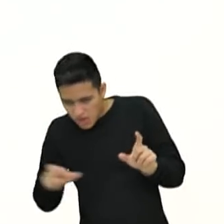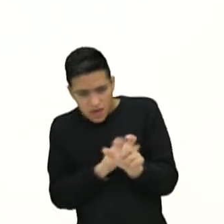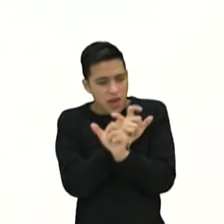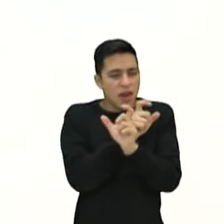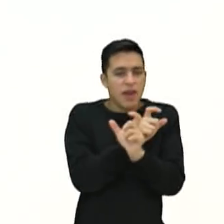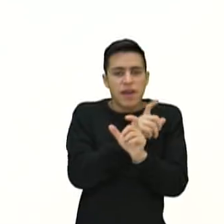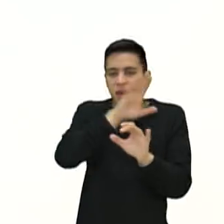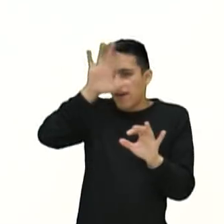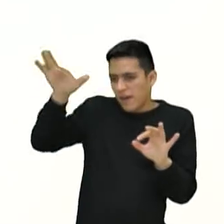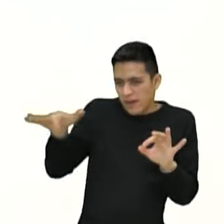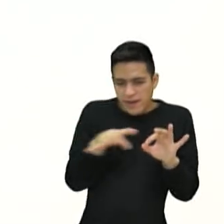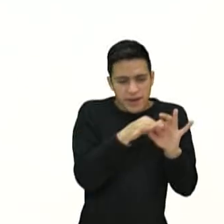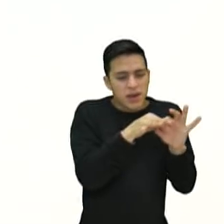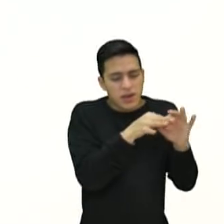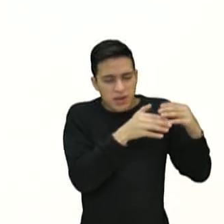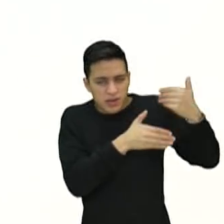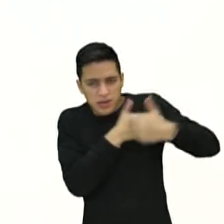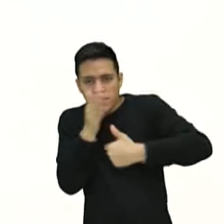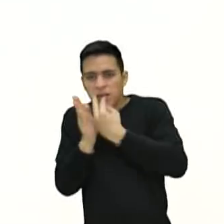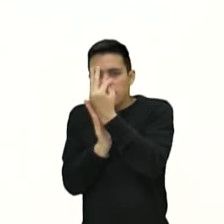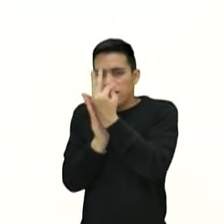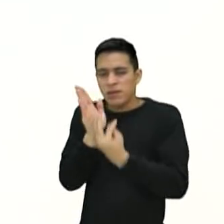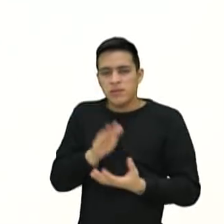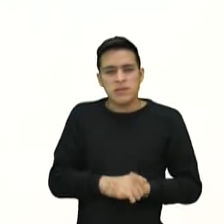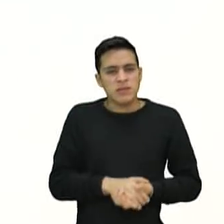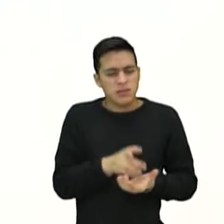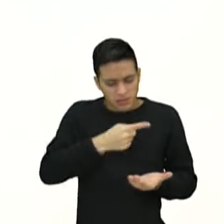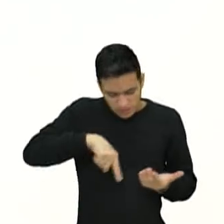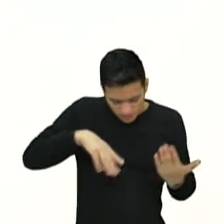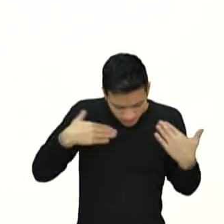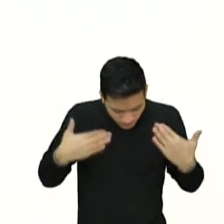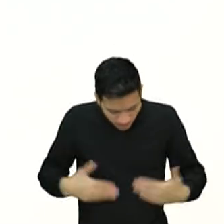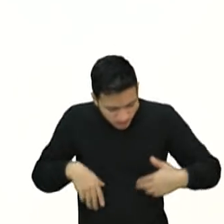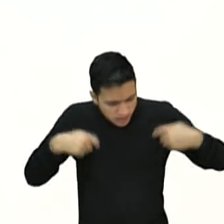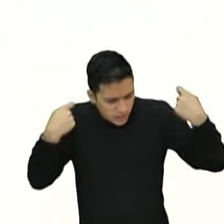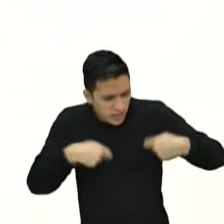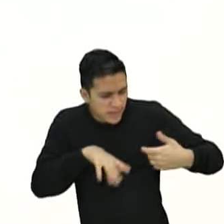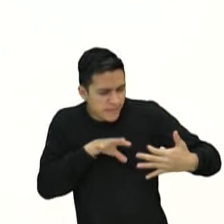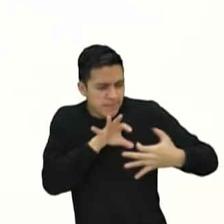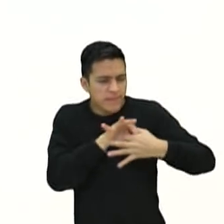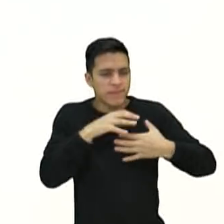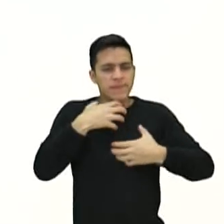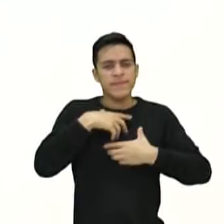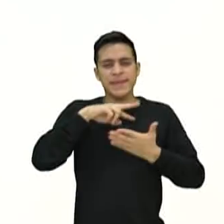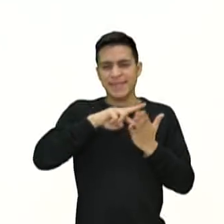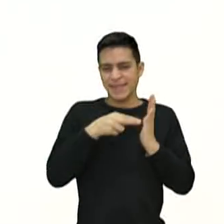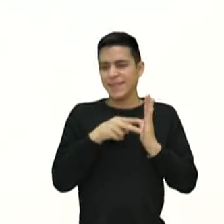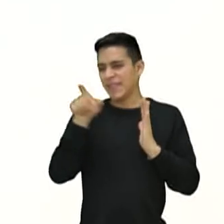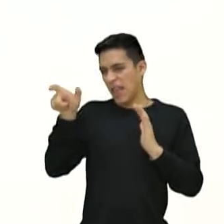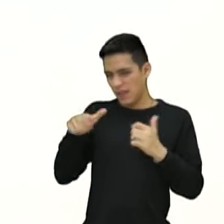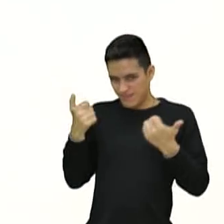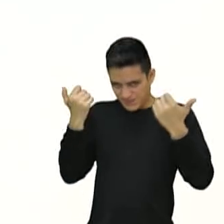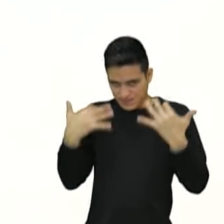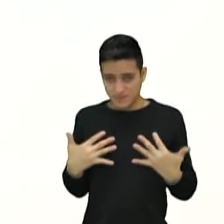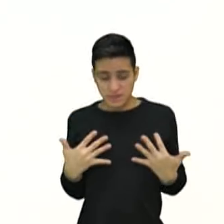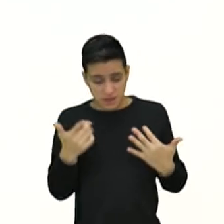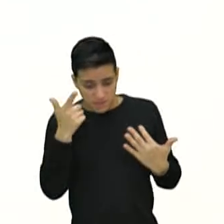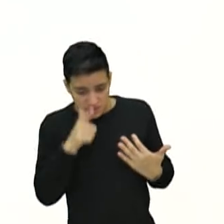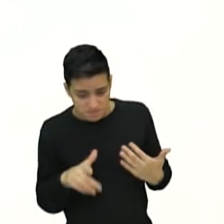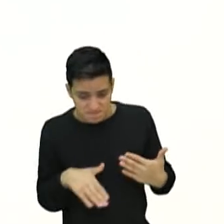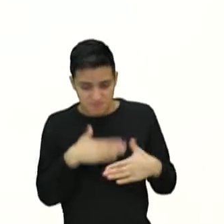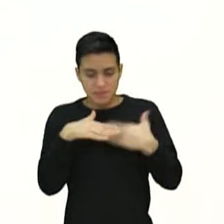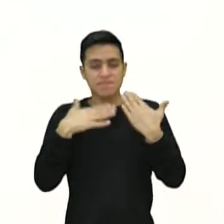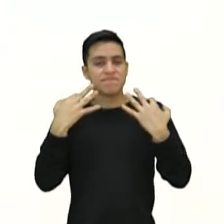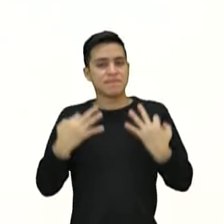sendo dito, ele prossegue. Nossos corpos precisam desse sentido, do sentido do que ele está falando, para se realizar